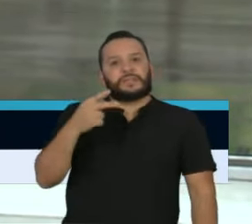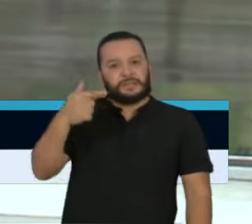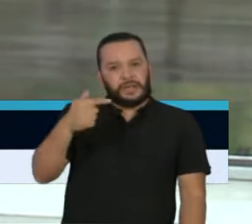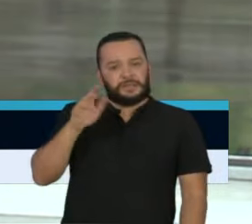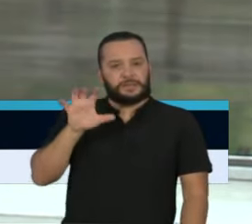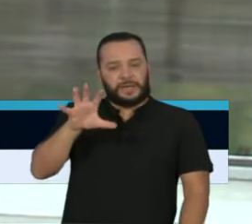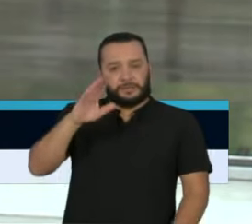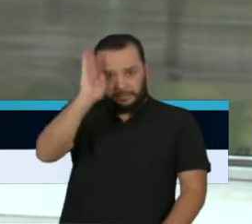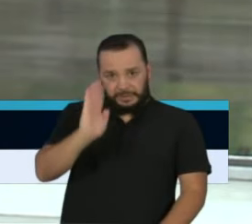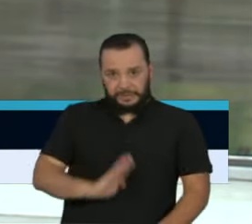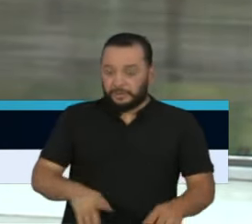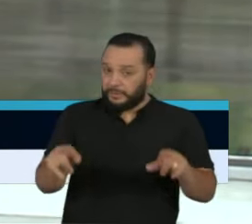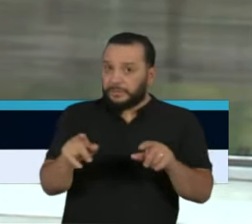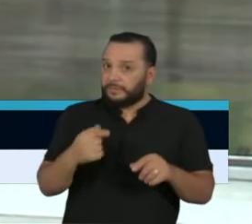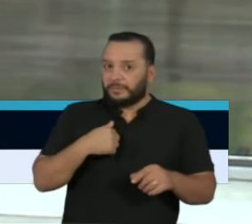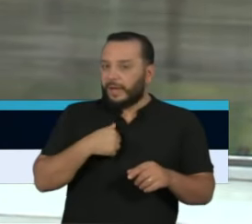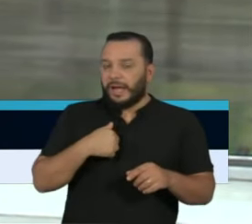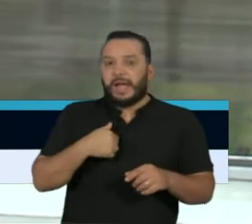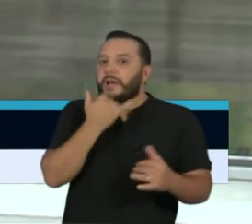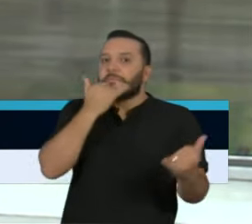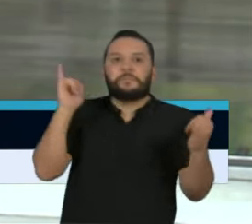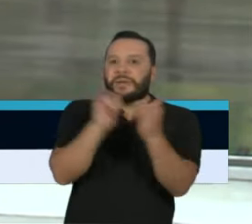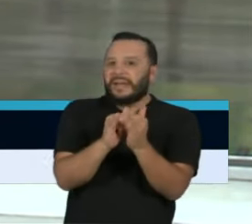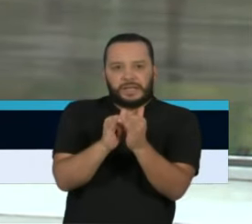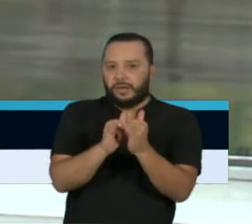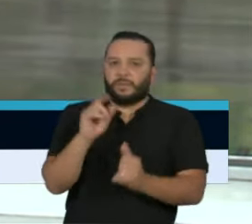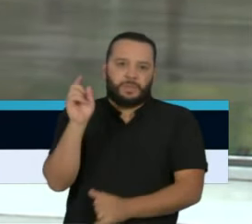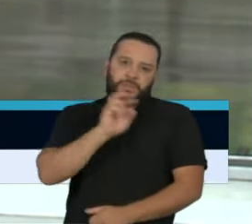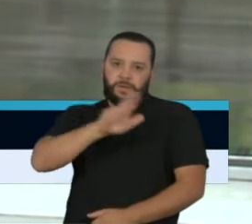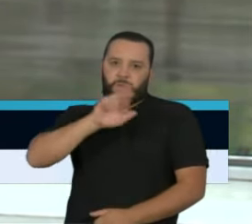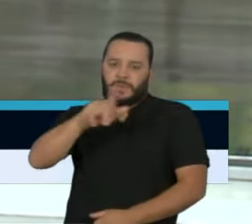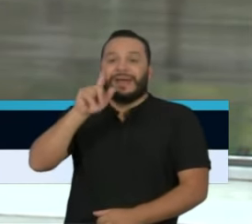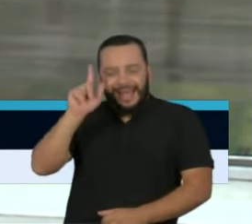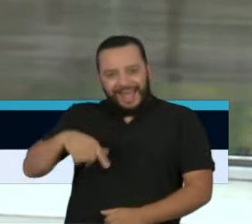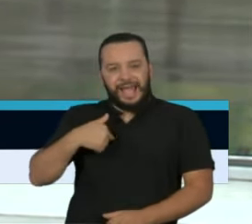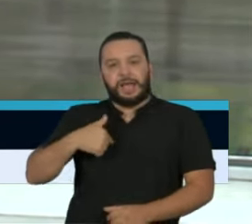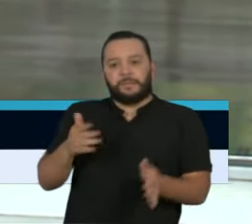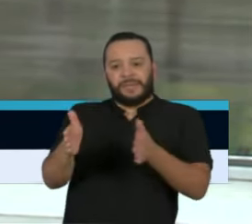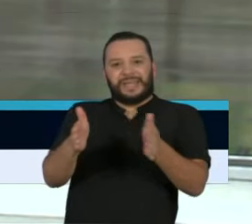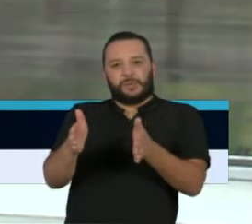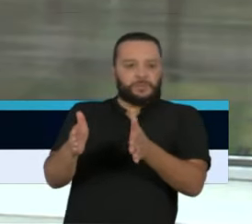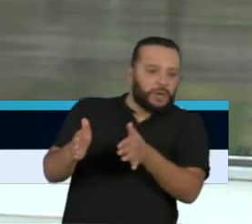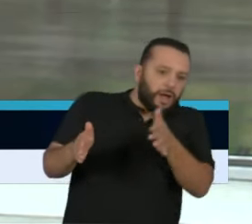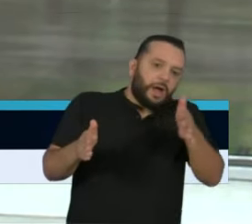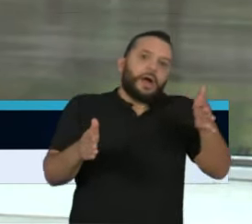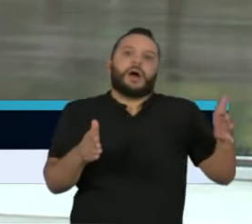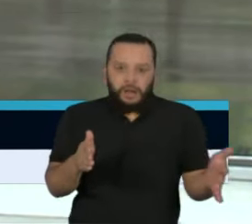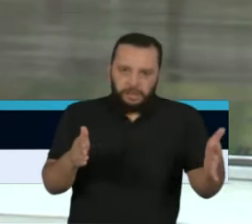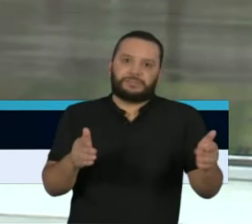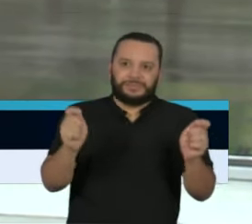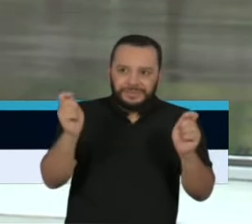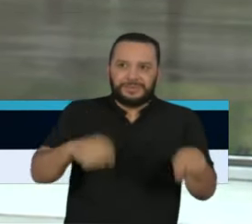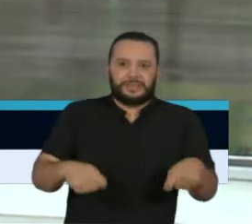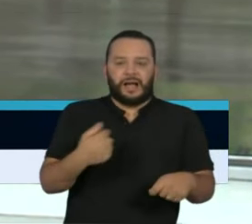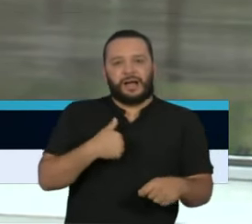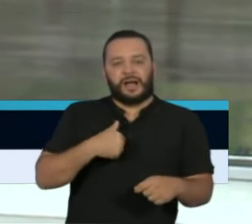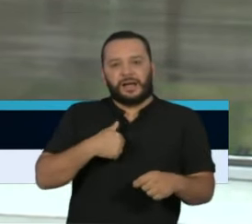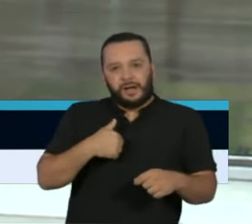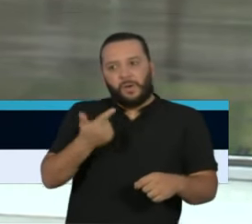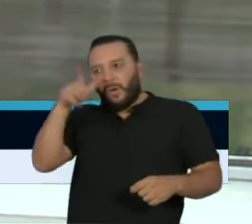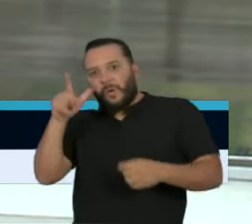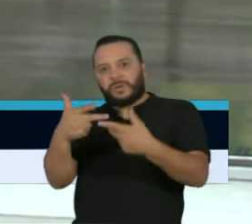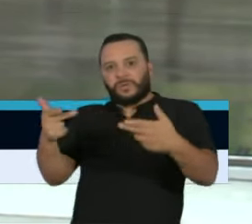brasileiros. Suspensão não é perdão, é adiar o pagamento da dívida para dar fôlego aos estados de sustentarem as